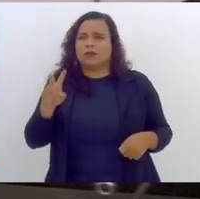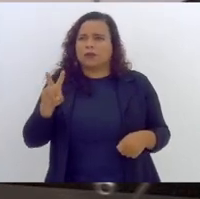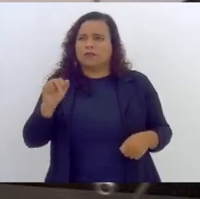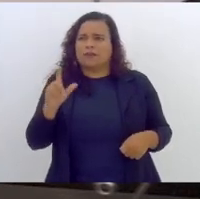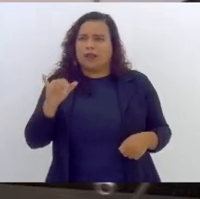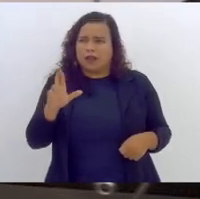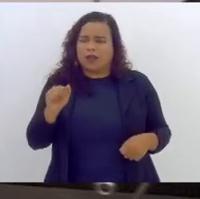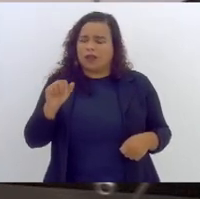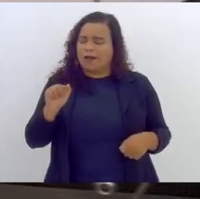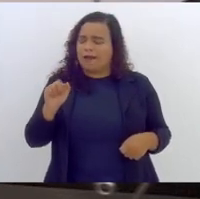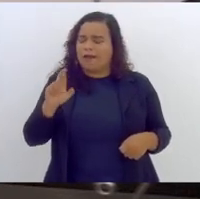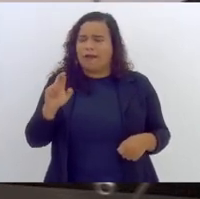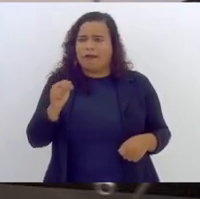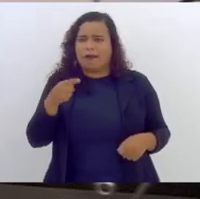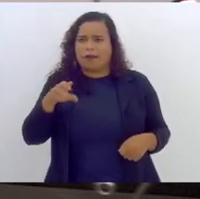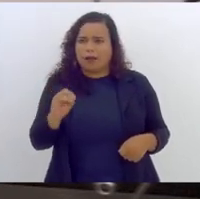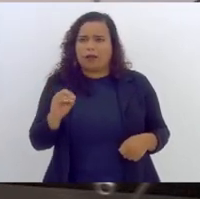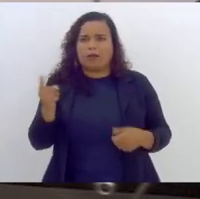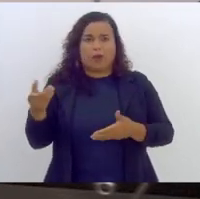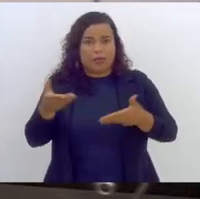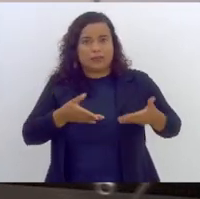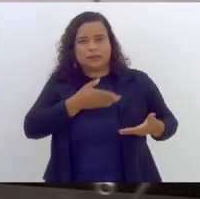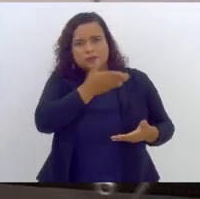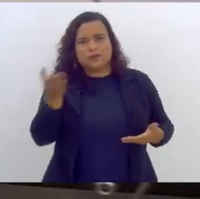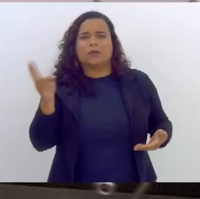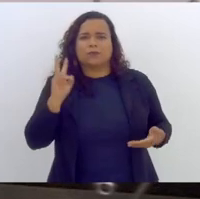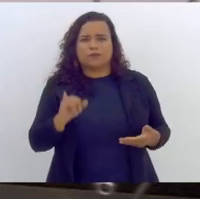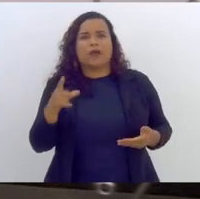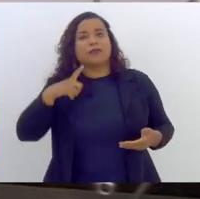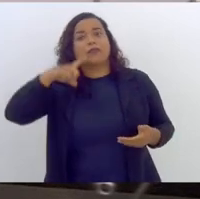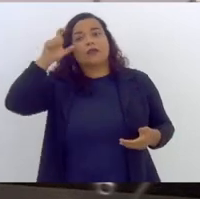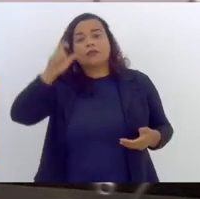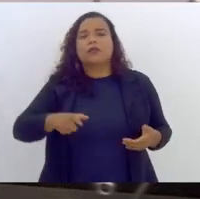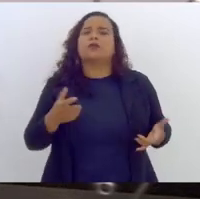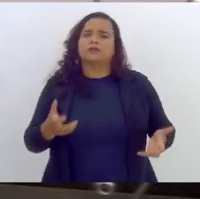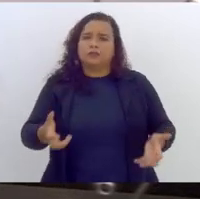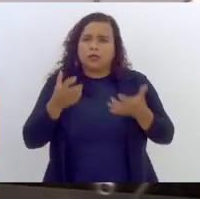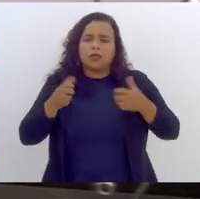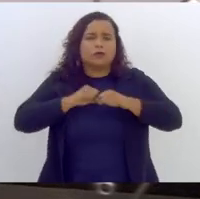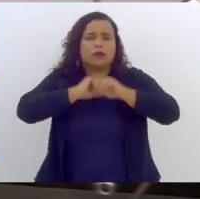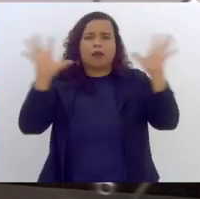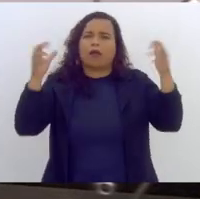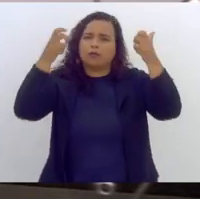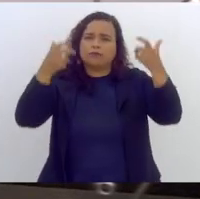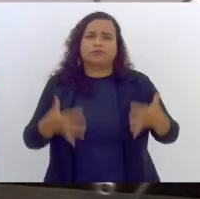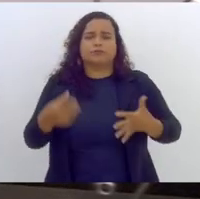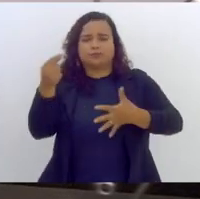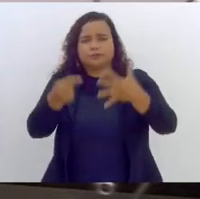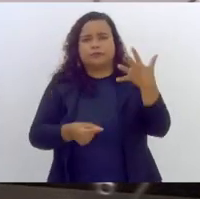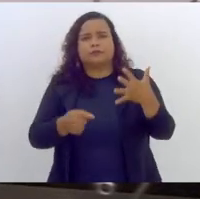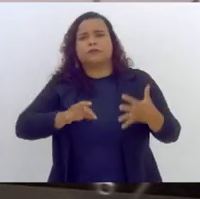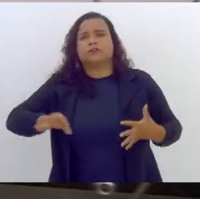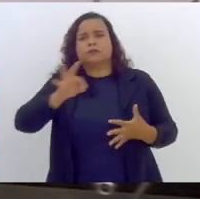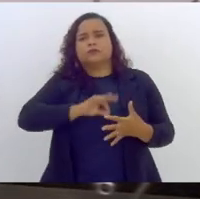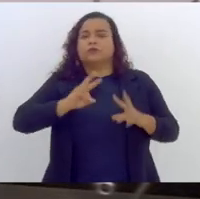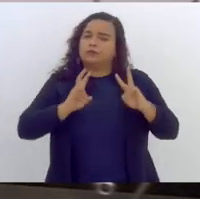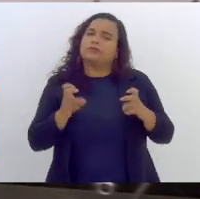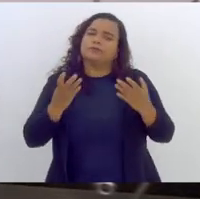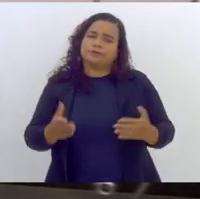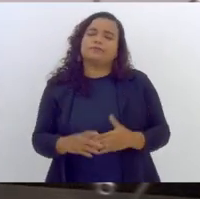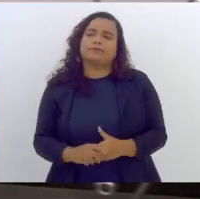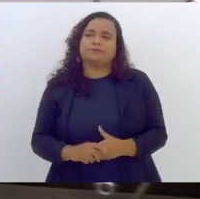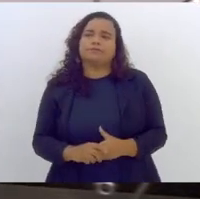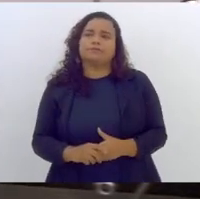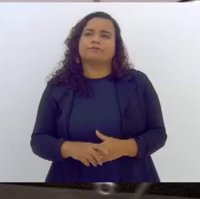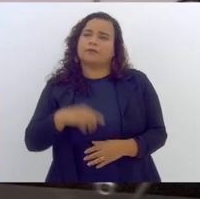sadio que vai receber vocês a gente tem todo o interesse em ser muito transparente né para todos com relação a isso nós